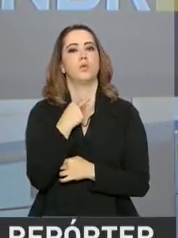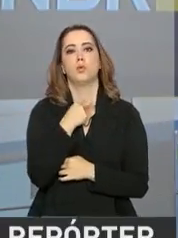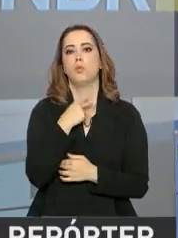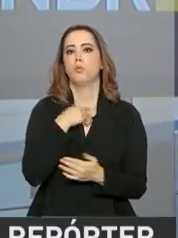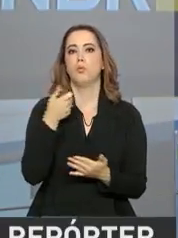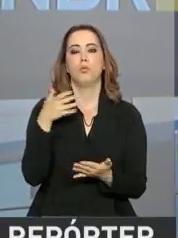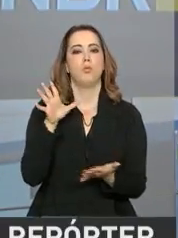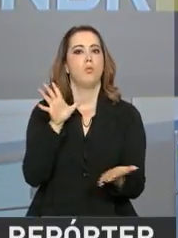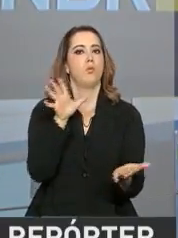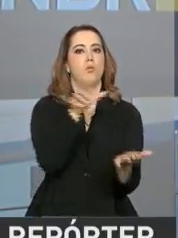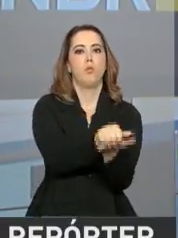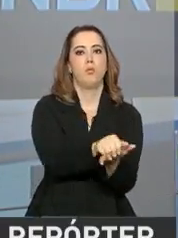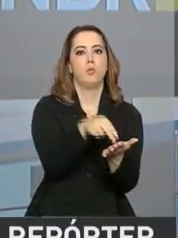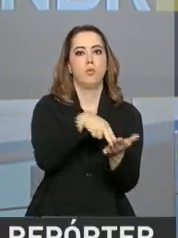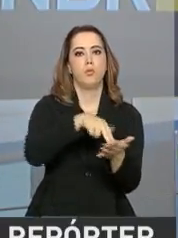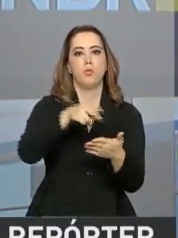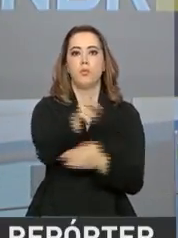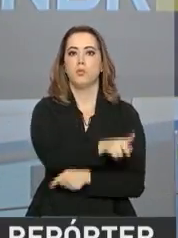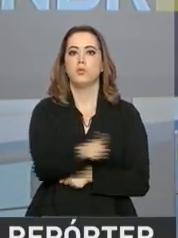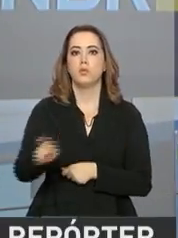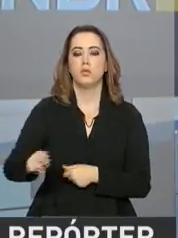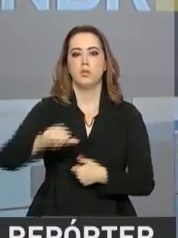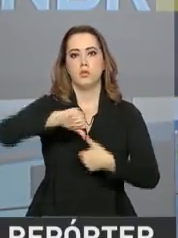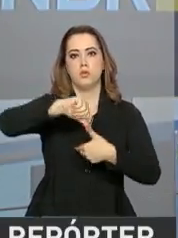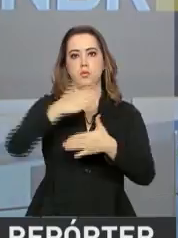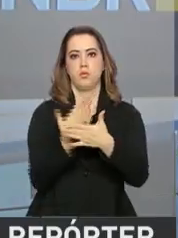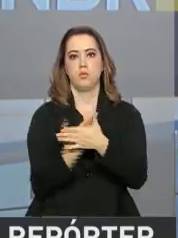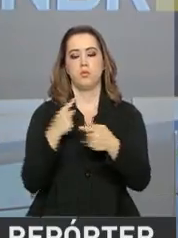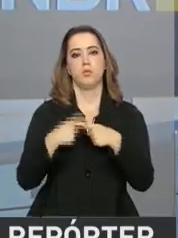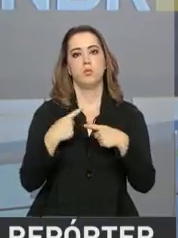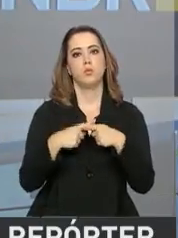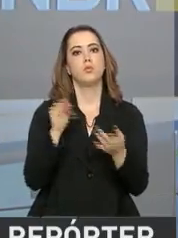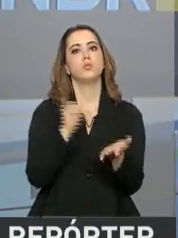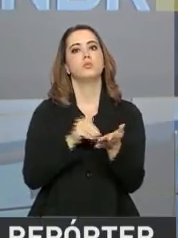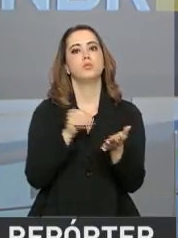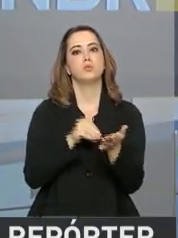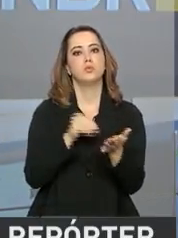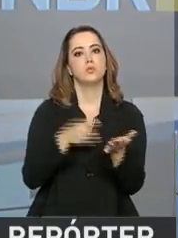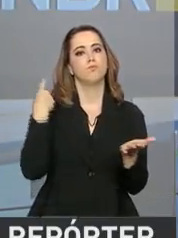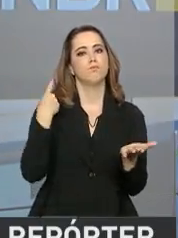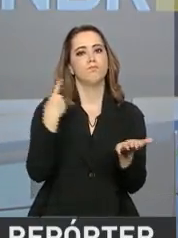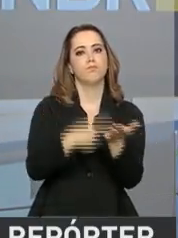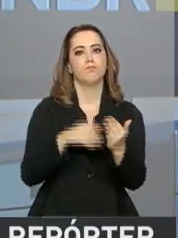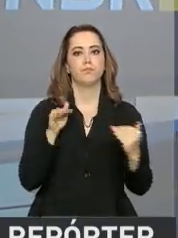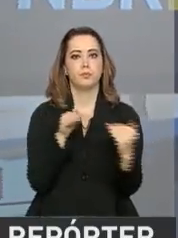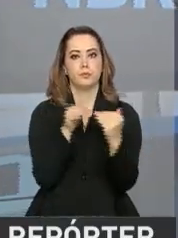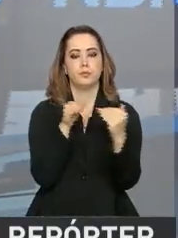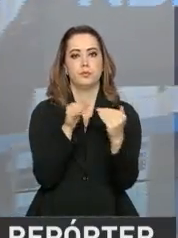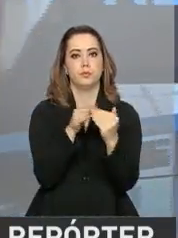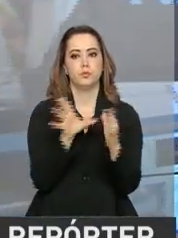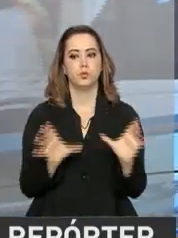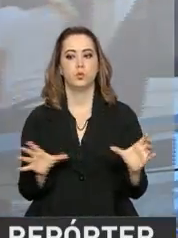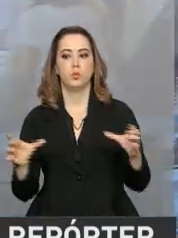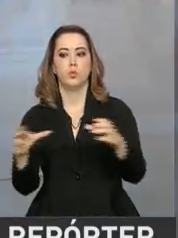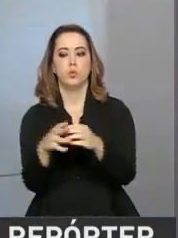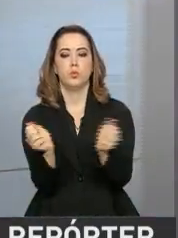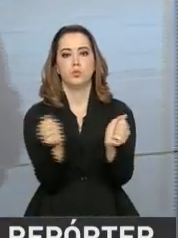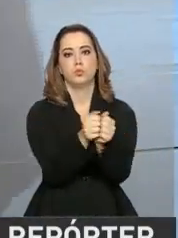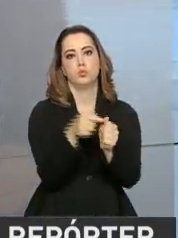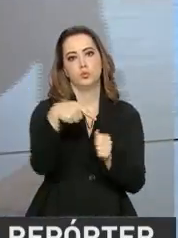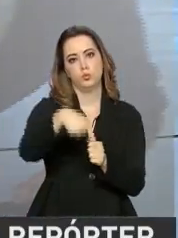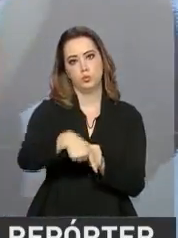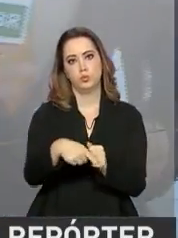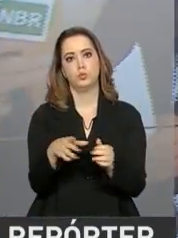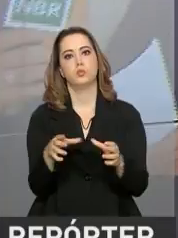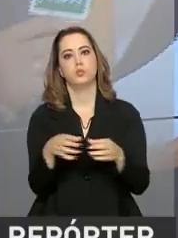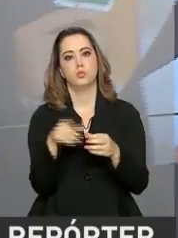do Mercosul por não cumprir compromissos assumidos quando aderiu ao bloco comercial vamos saber os detalhes sobre essa informação com